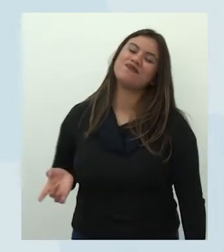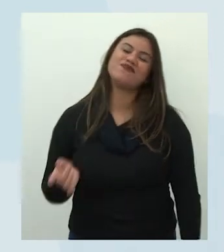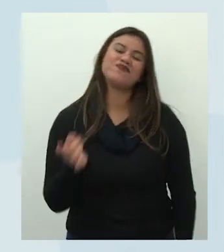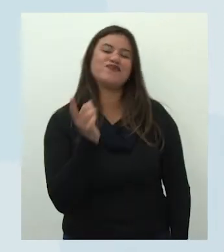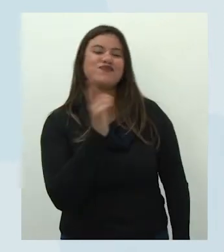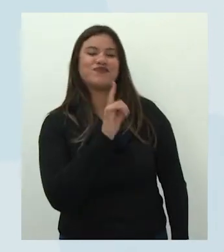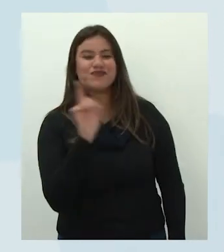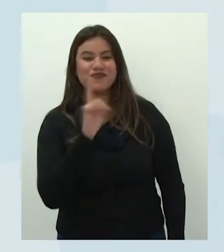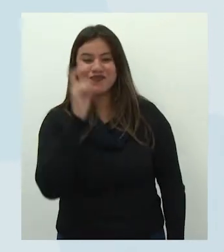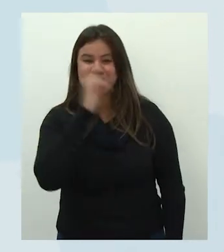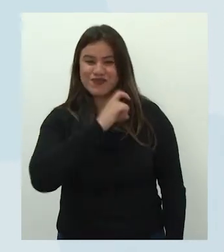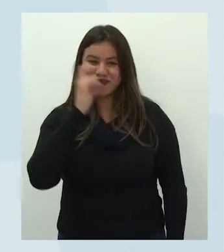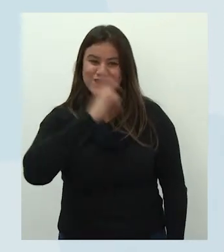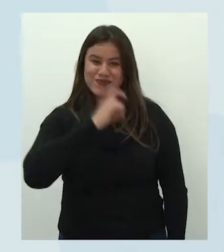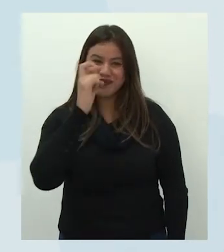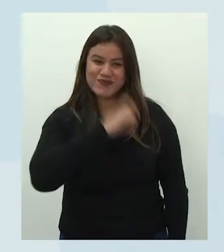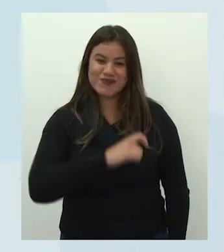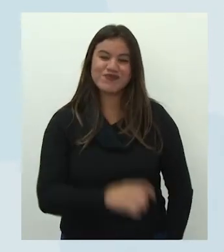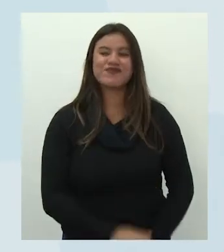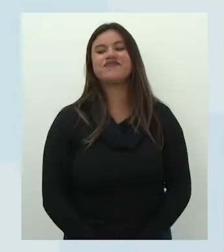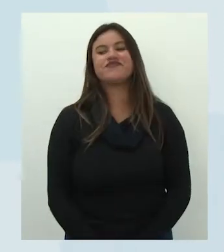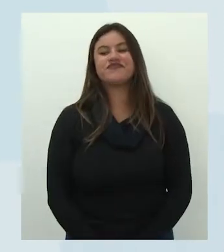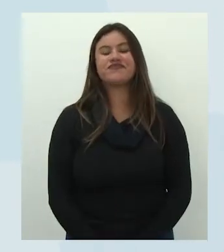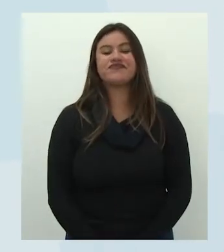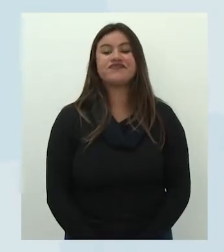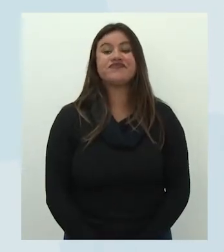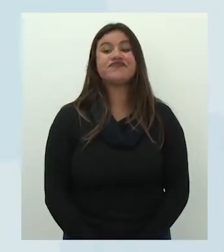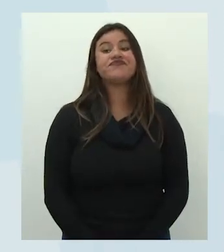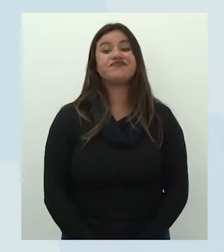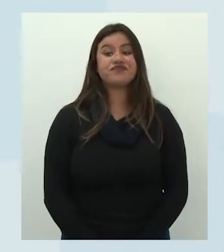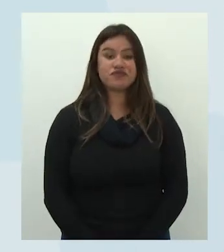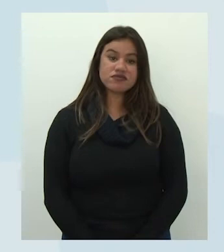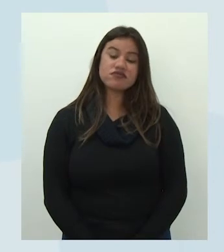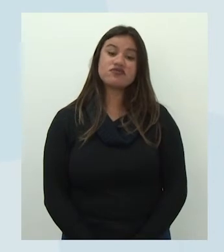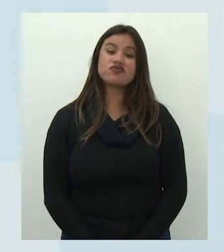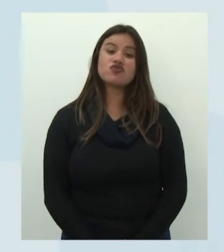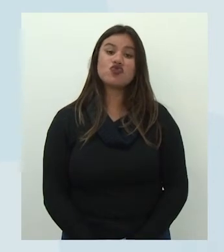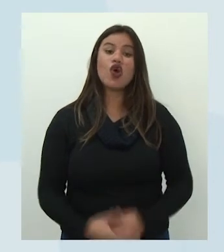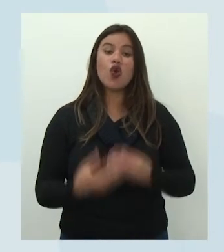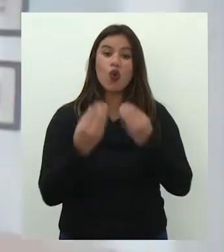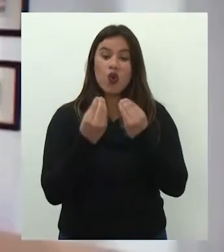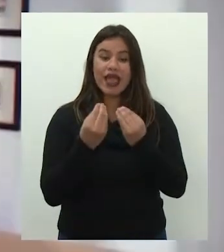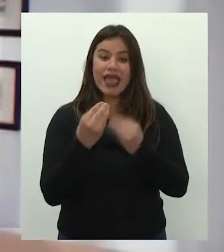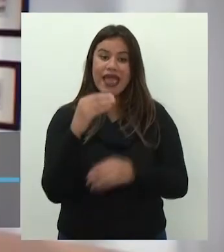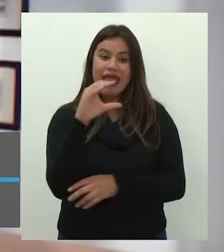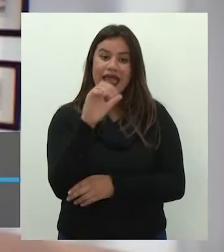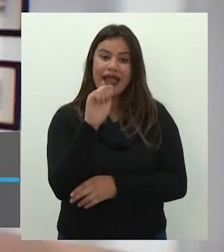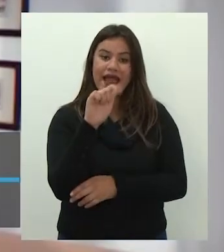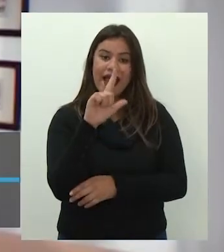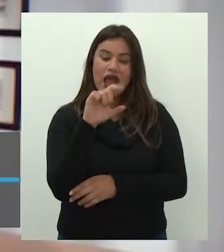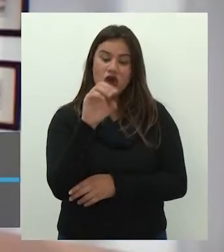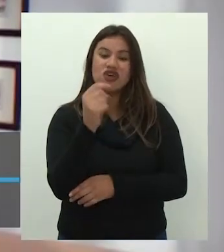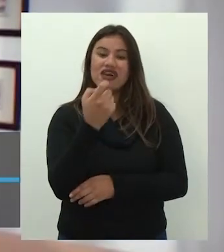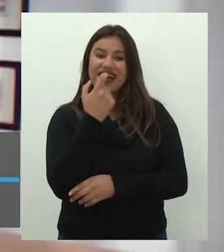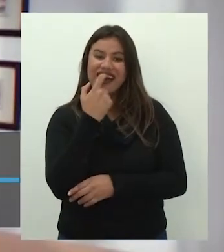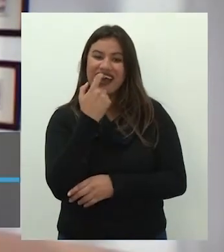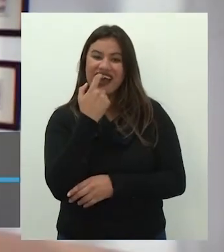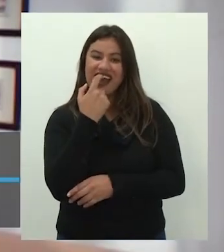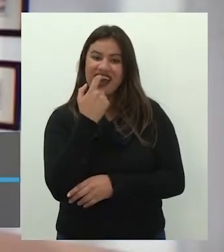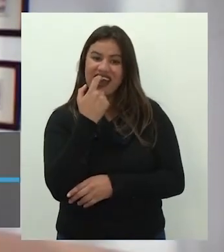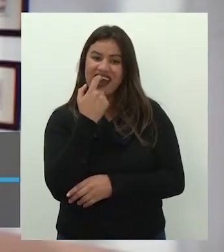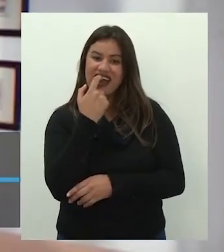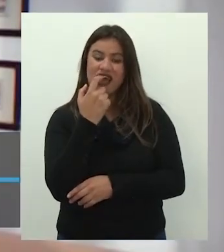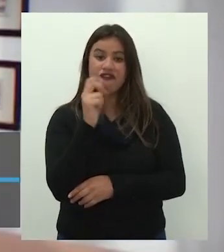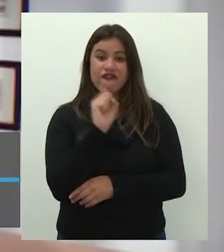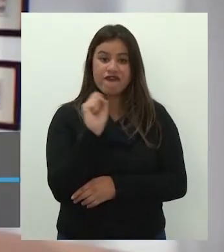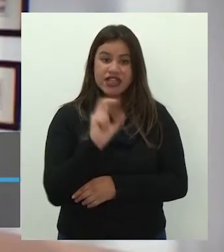É mito. Então, osteoporose, gente, é uma perda de cálcio nos ossos. Os ossos